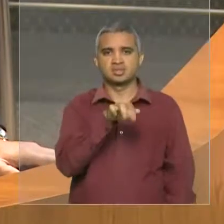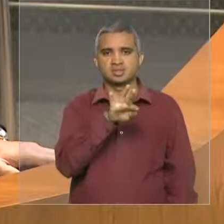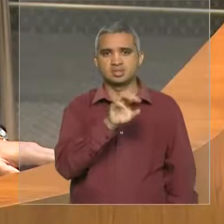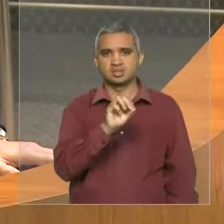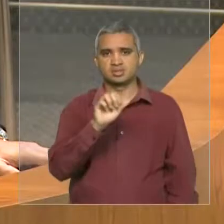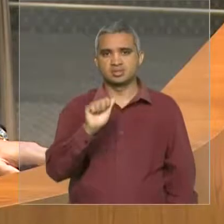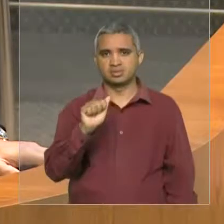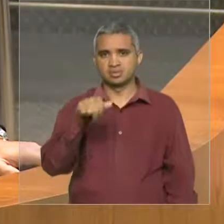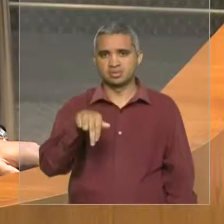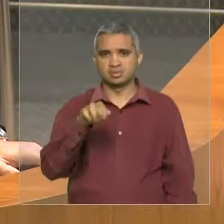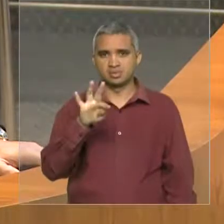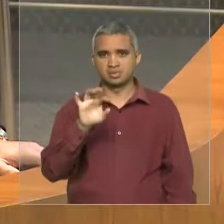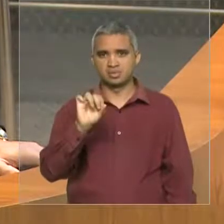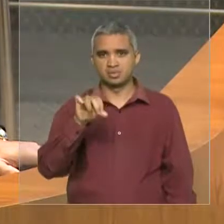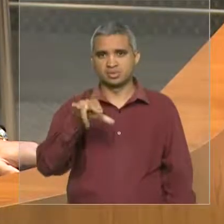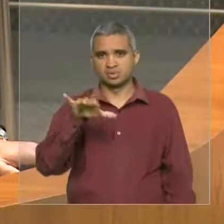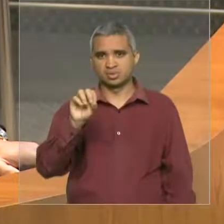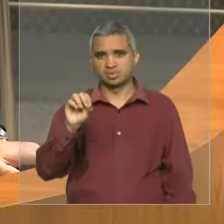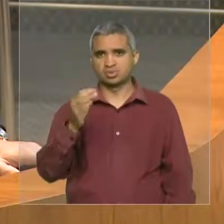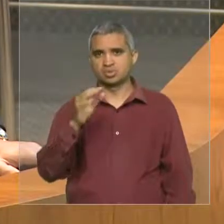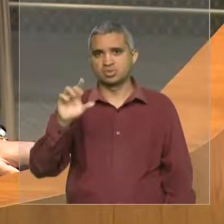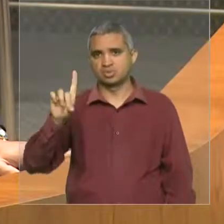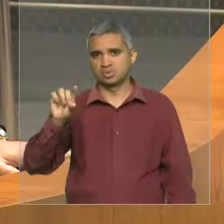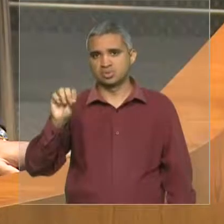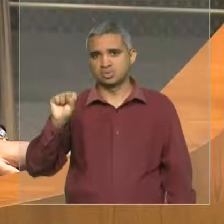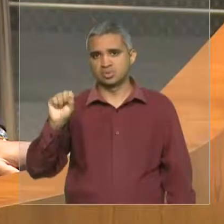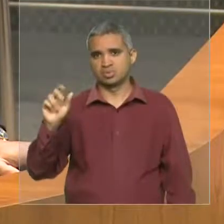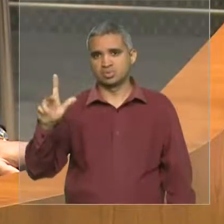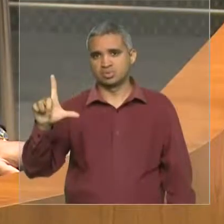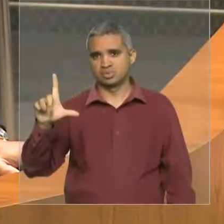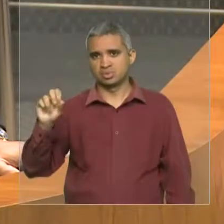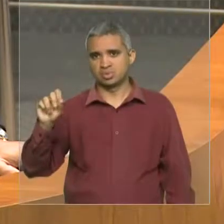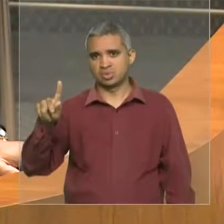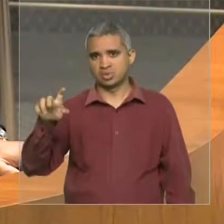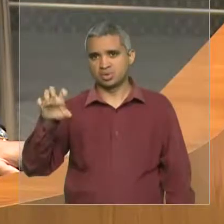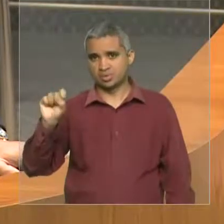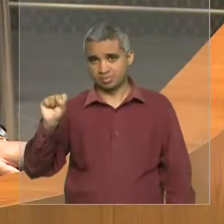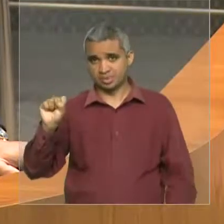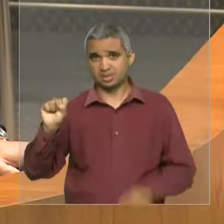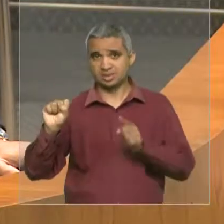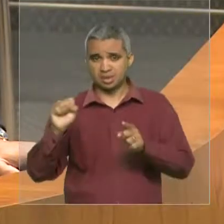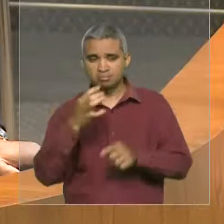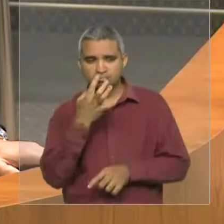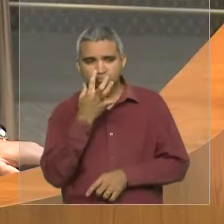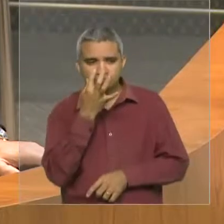feito toda a exploração do gás e que é transformado em energia.